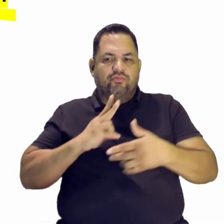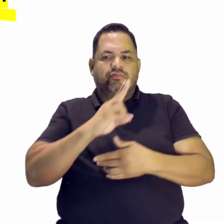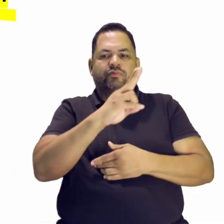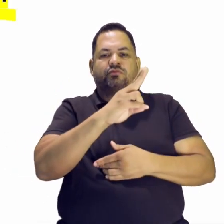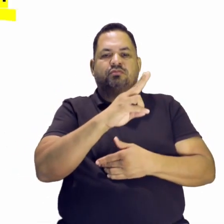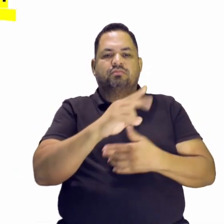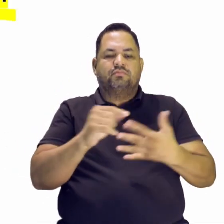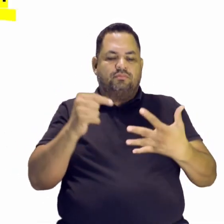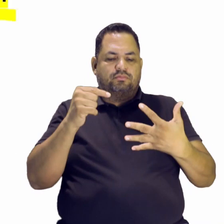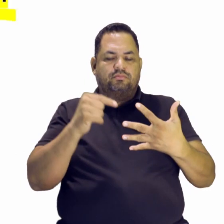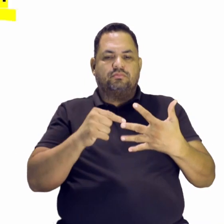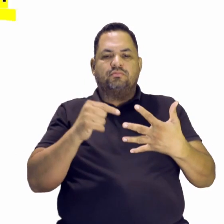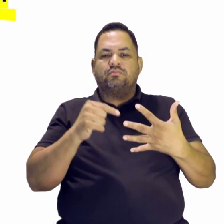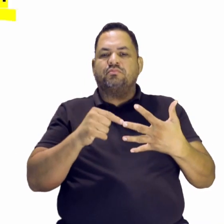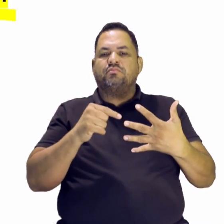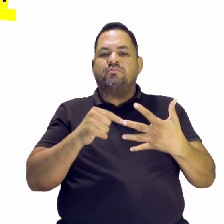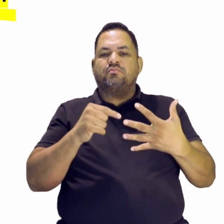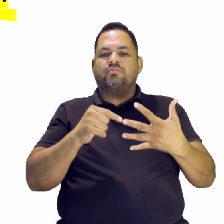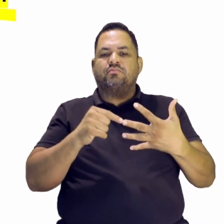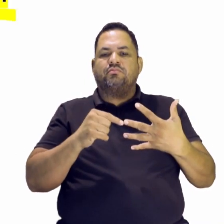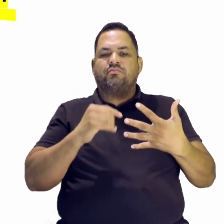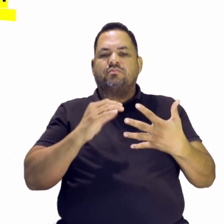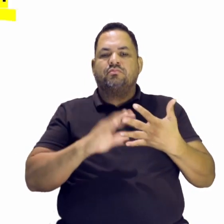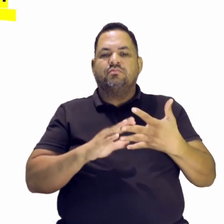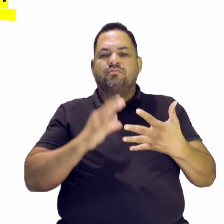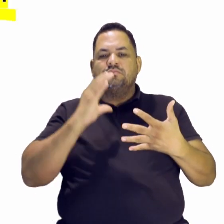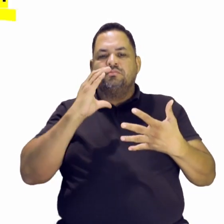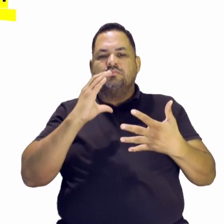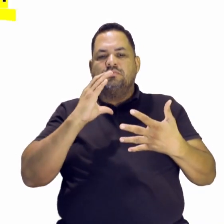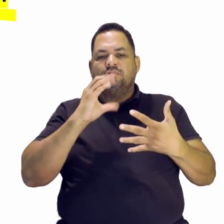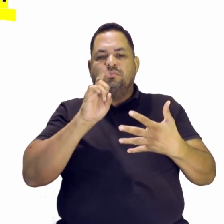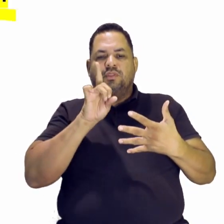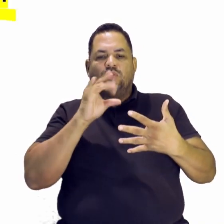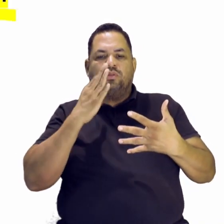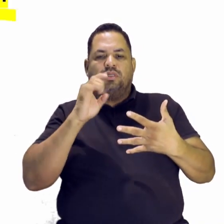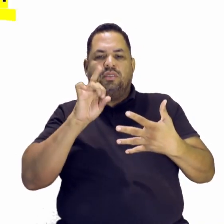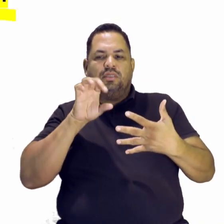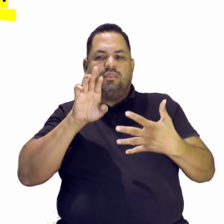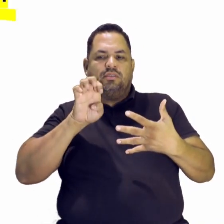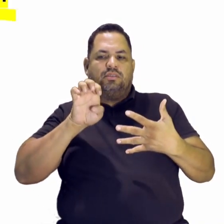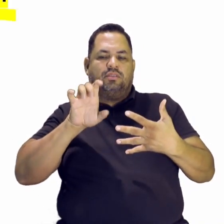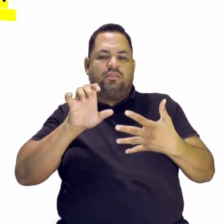força? Ou ainda, será que é a letra C, da